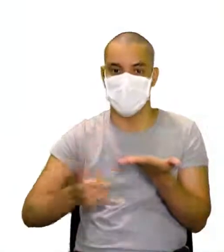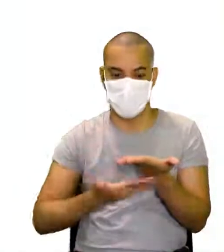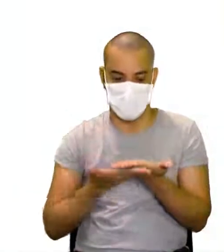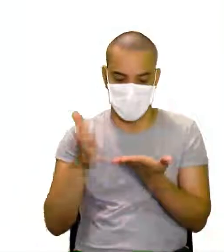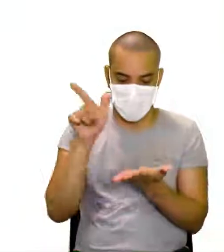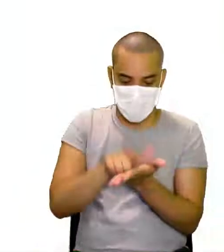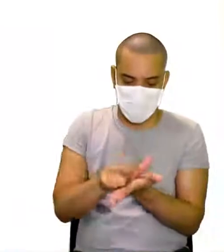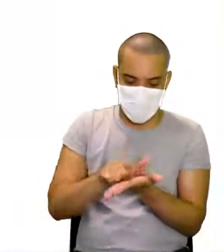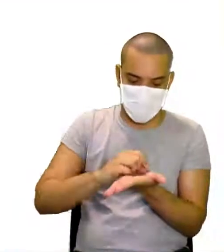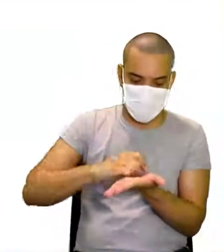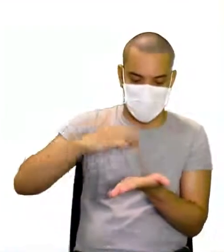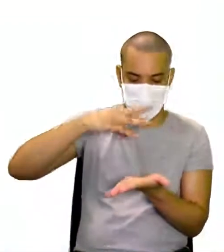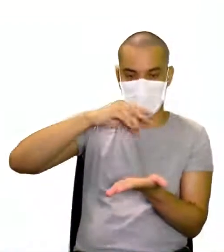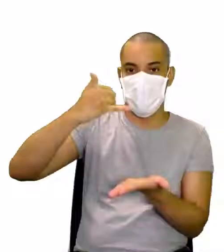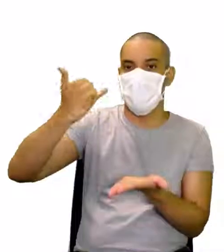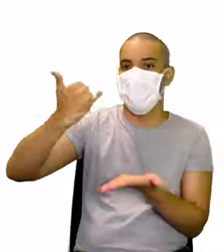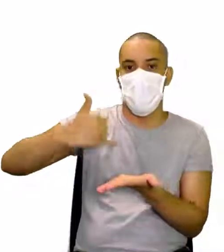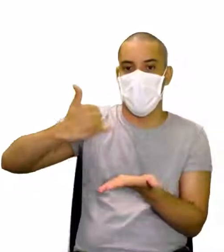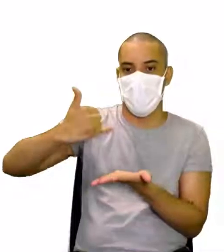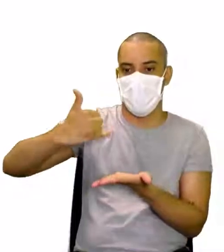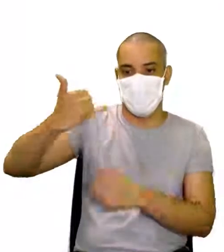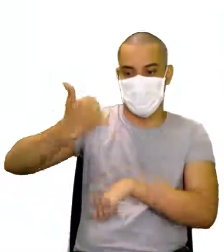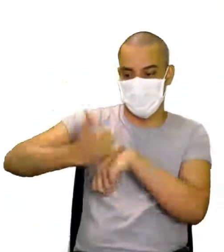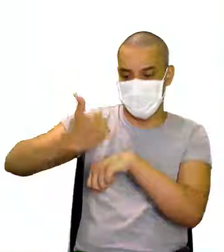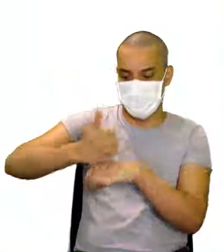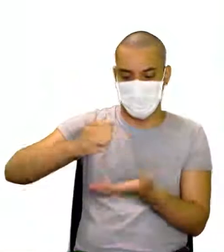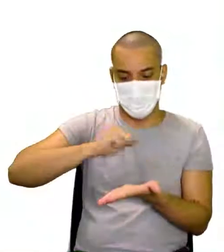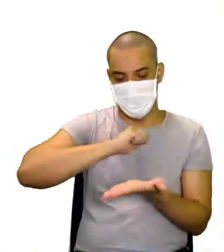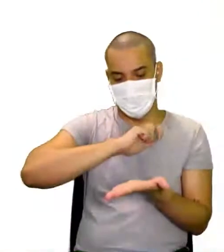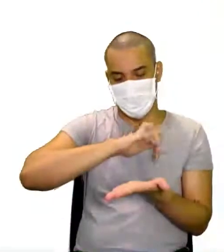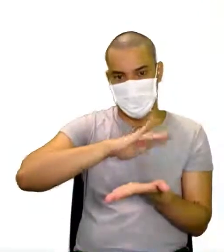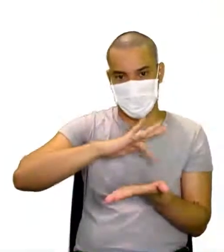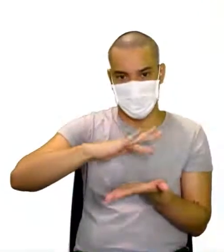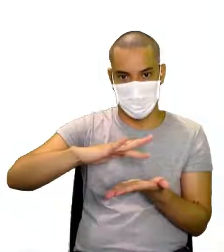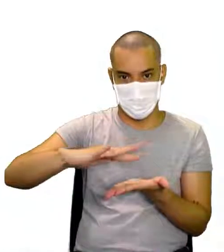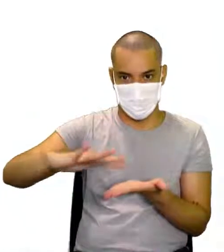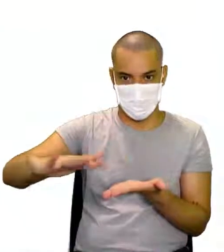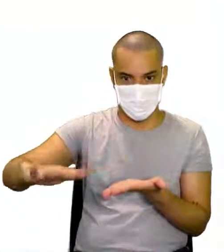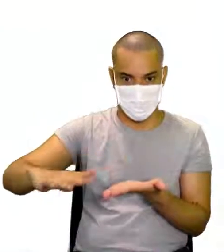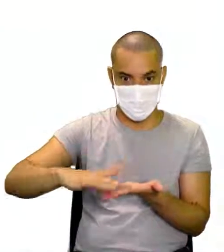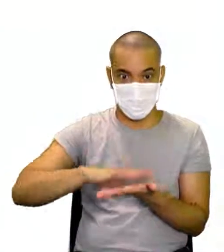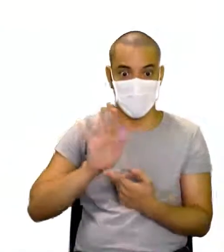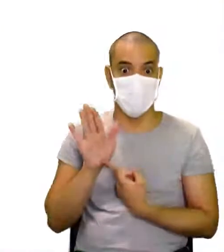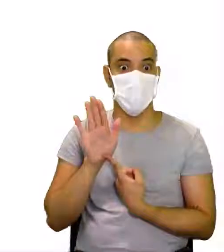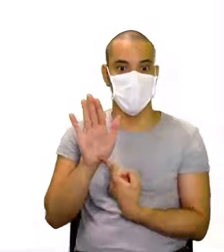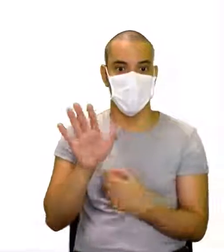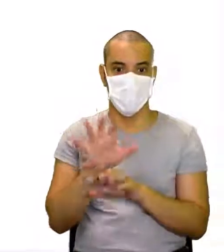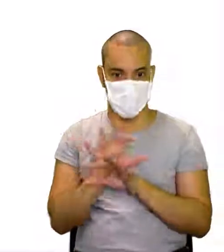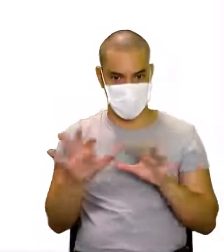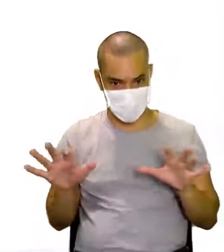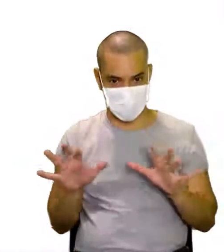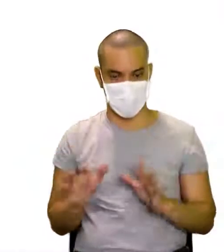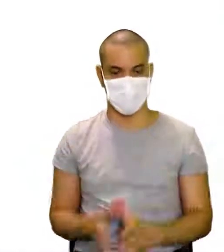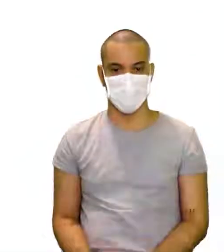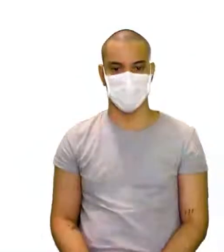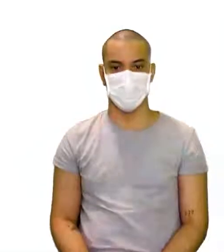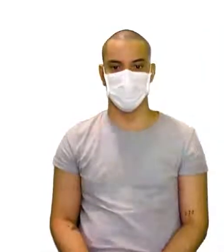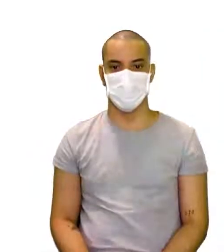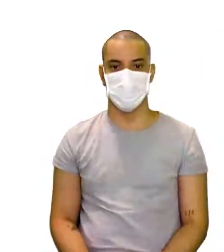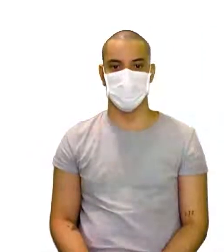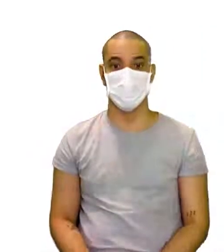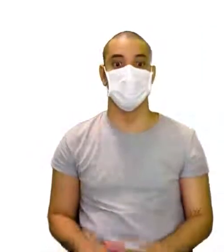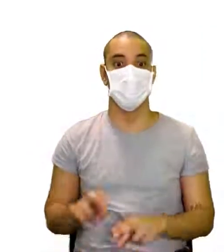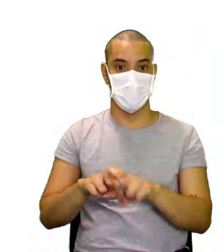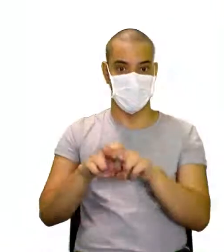ela vai mostrar, pessoal, olha só, esse formato aqui. Então, esse formato a gente vai conseguir ver a presença